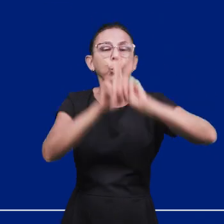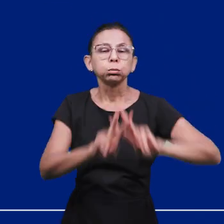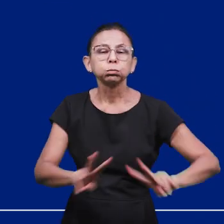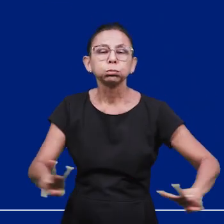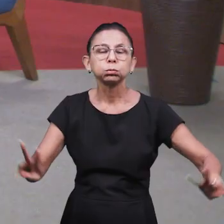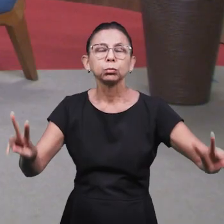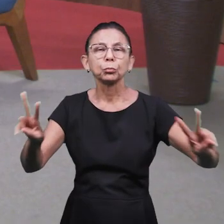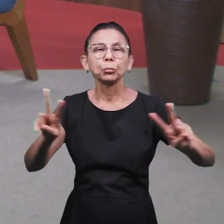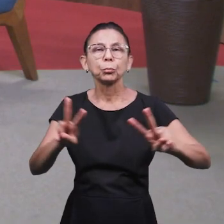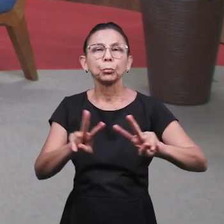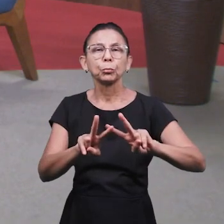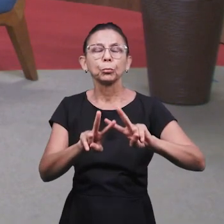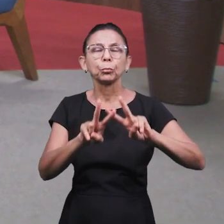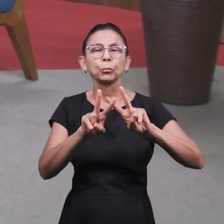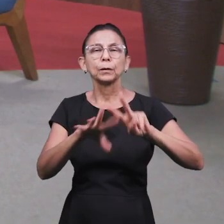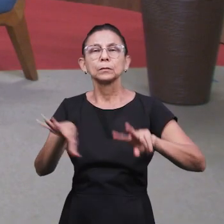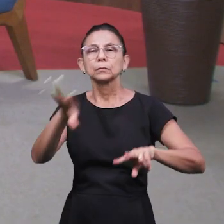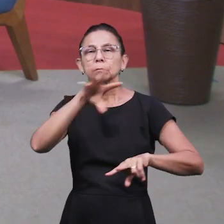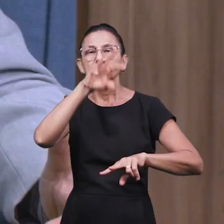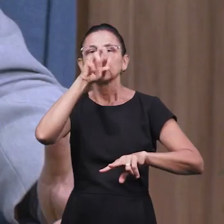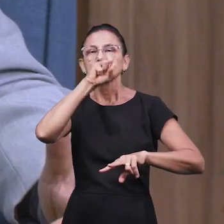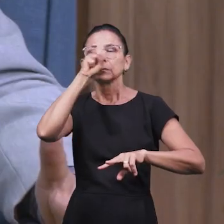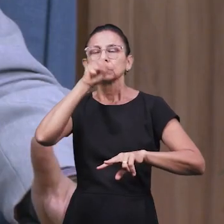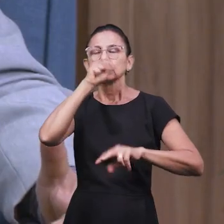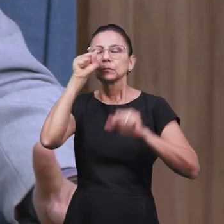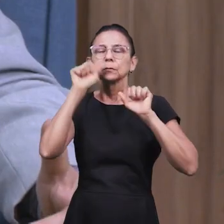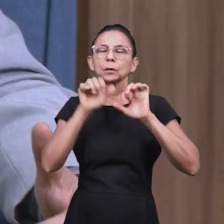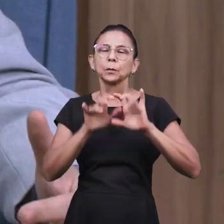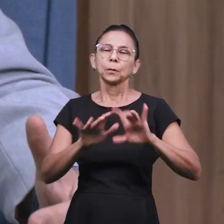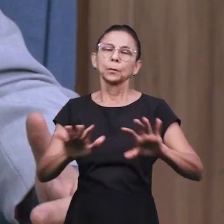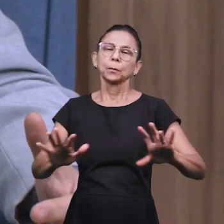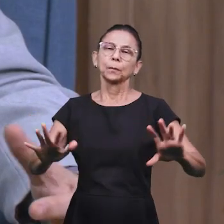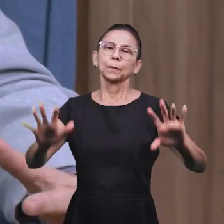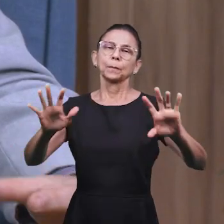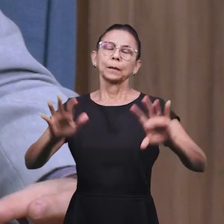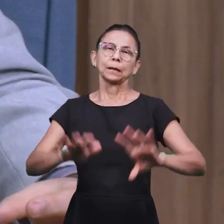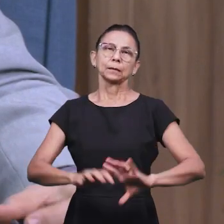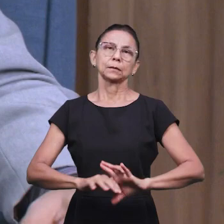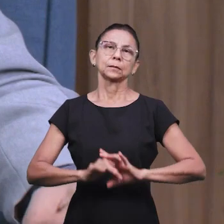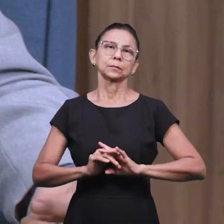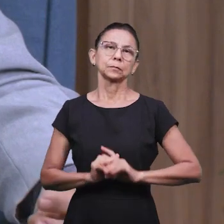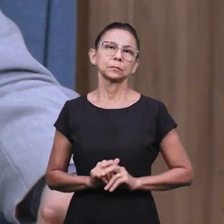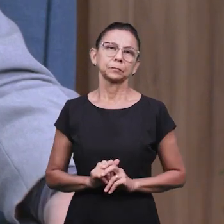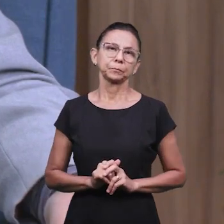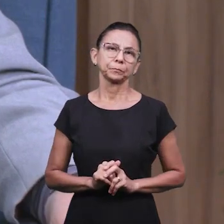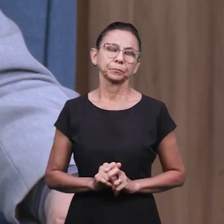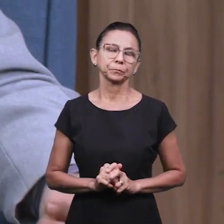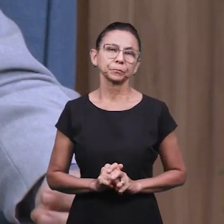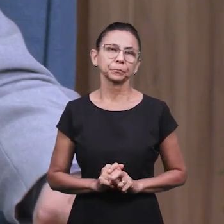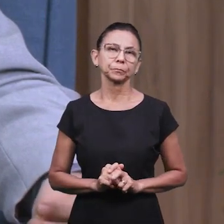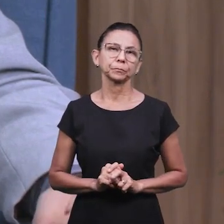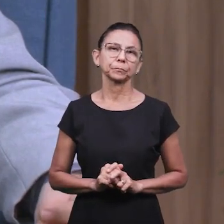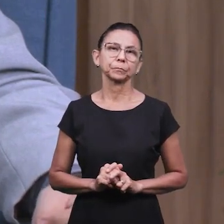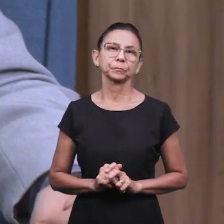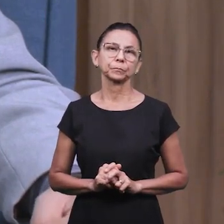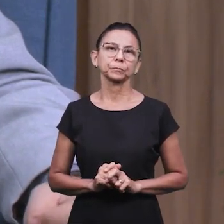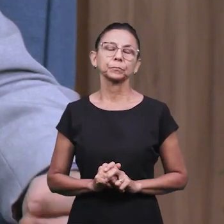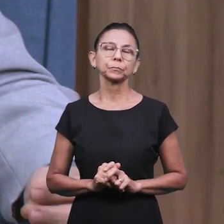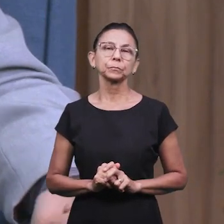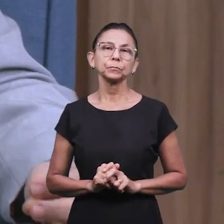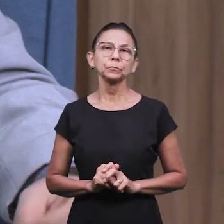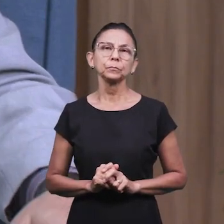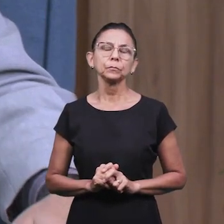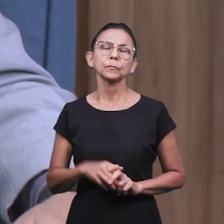aromas. Qual é a abordagem que nós podemos ver, ou como nós podemos extrair desse texto